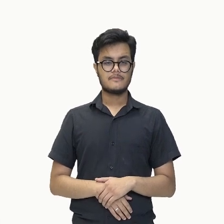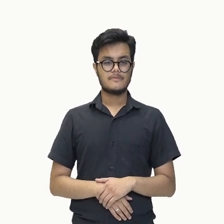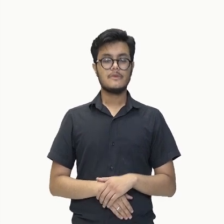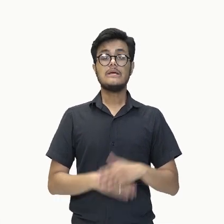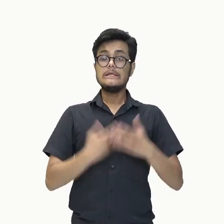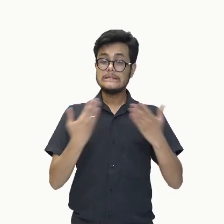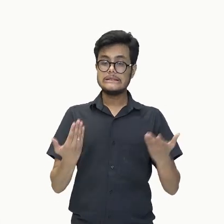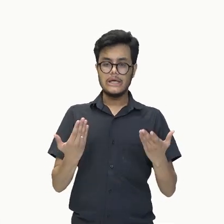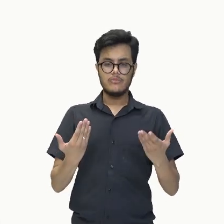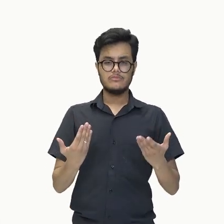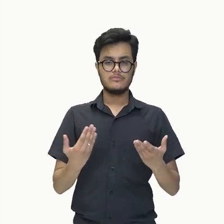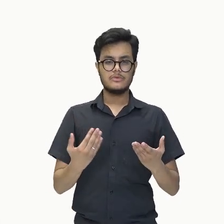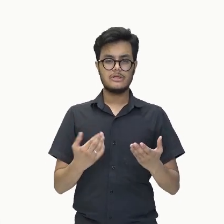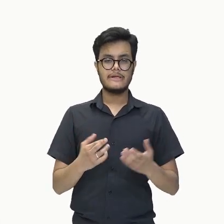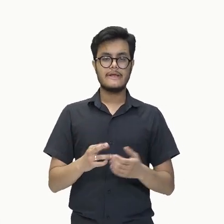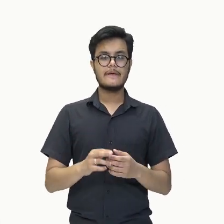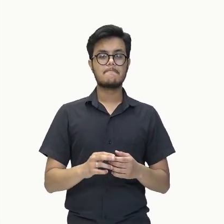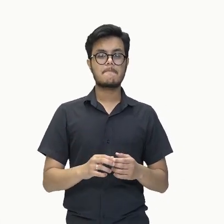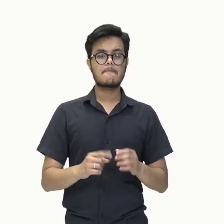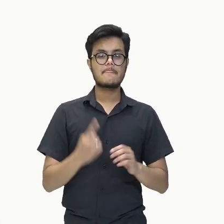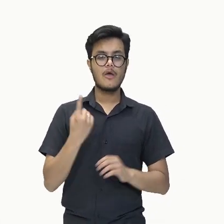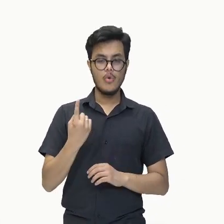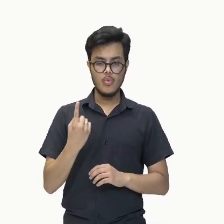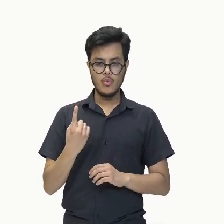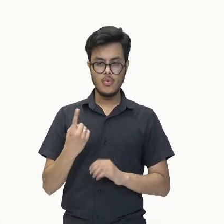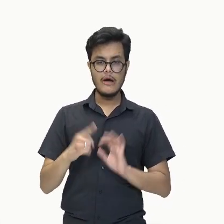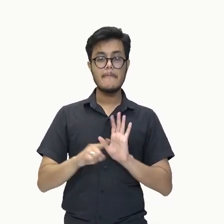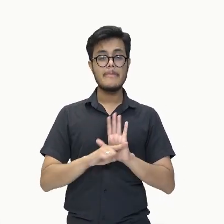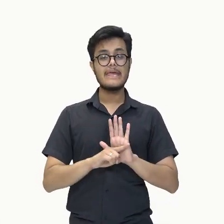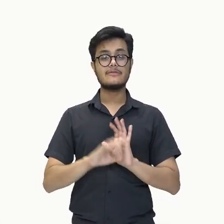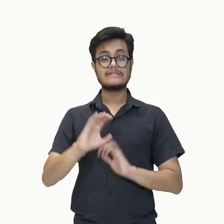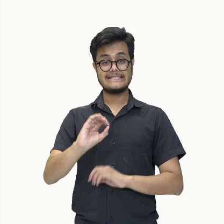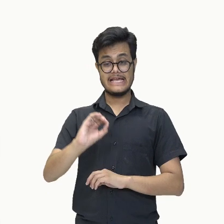a diferença entre esses dois elementos aqui.